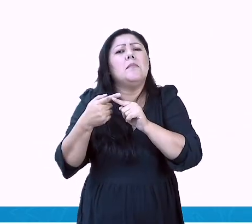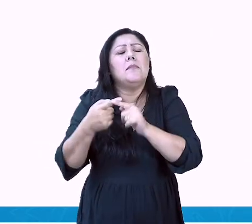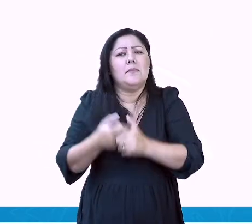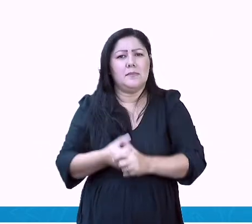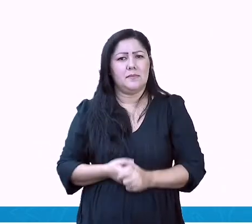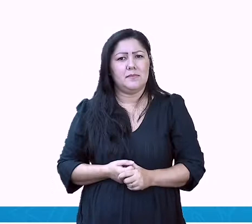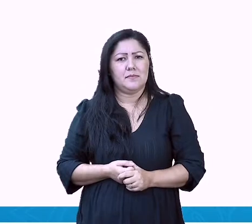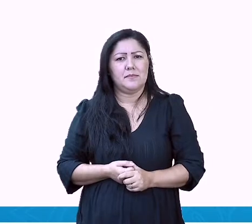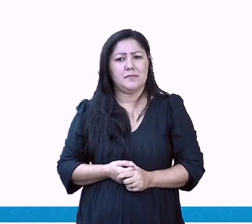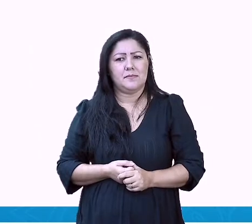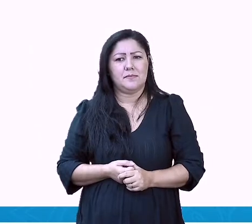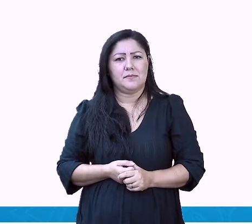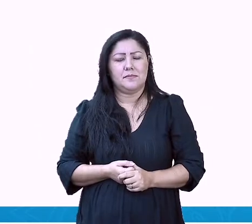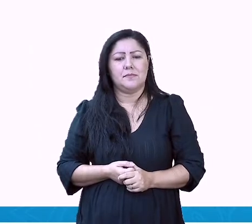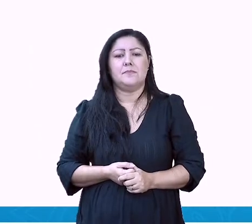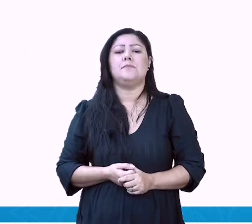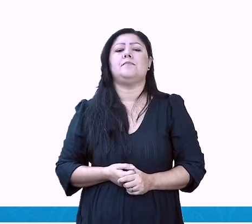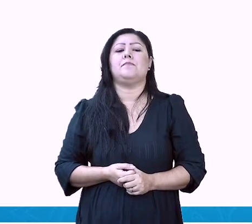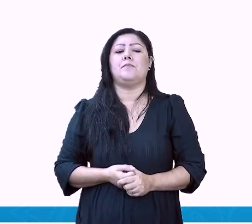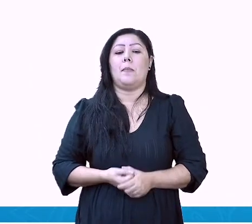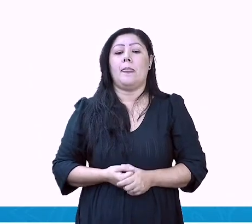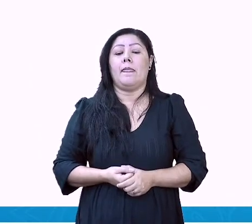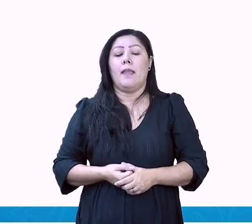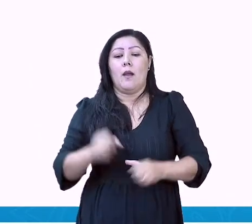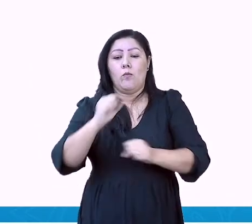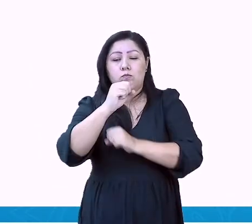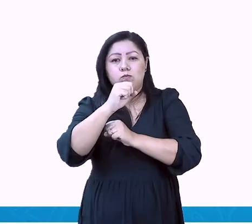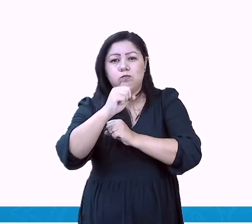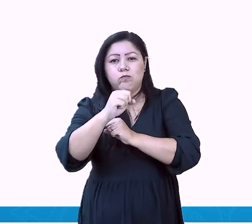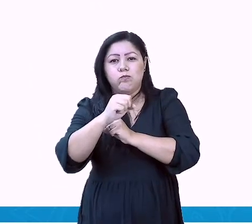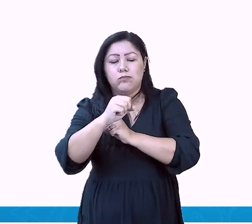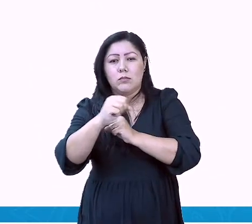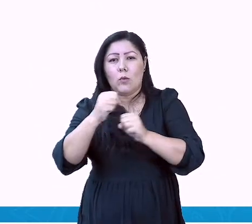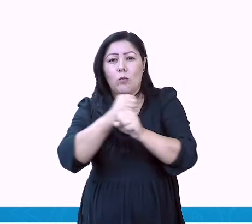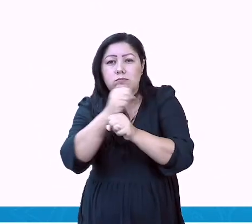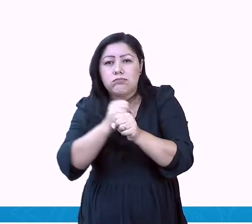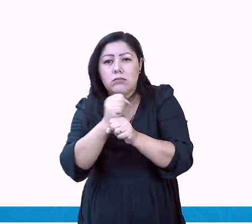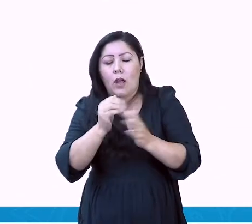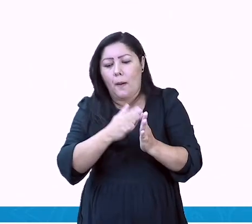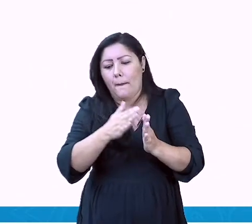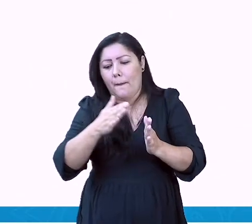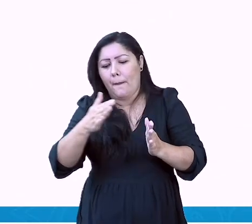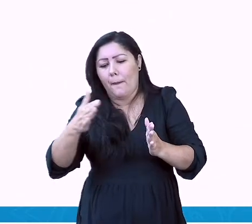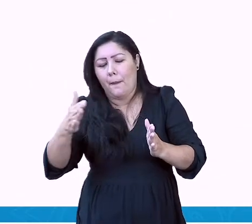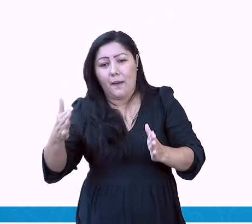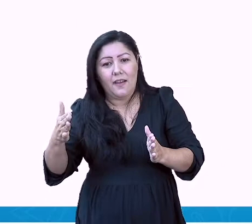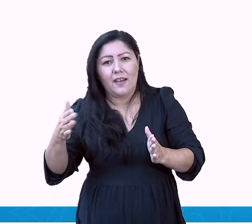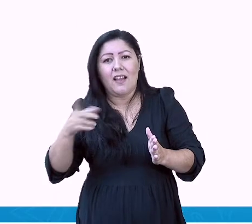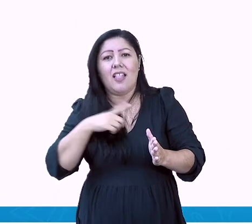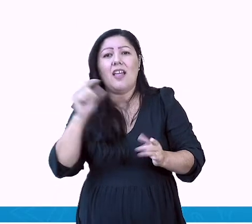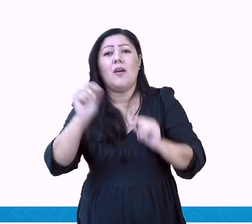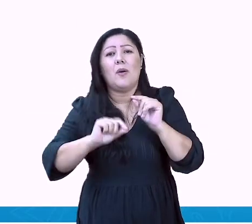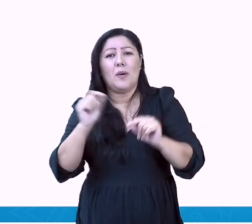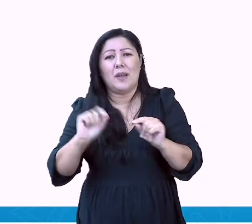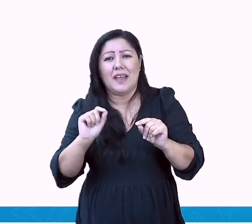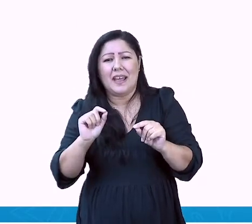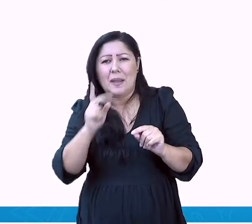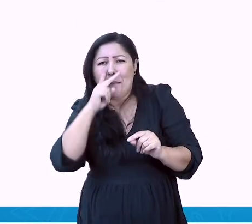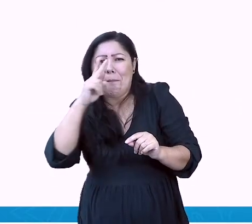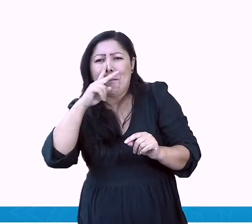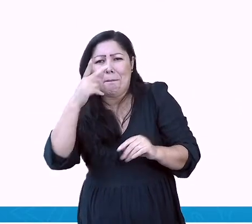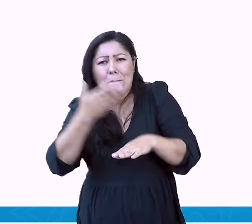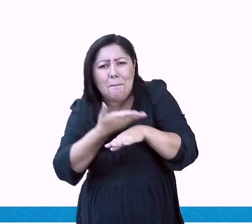quê? Maior parte do ano, esse tipo de vegetação apresentar um aspecto